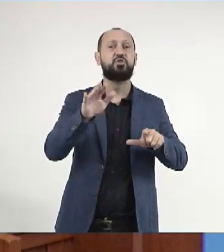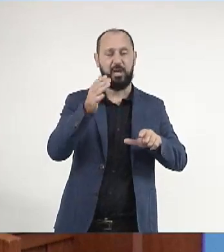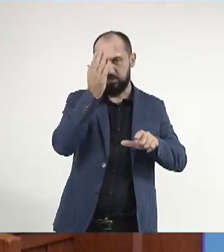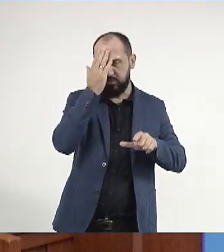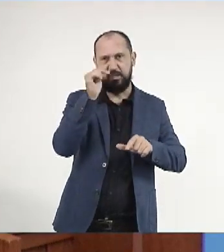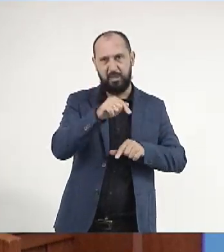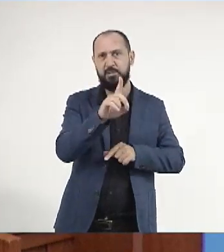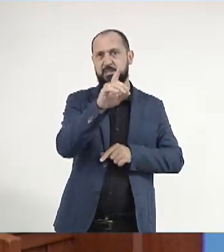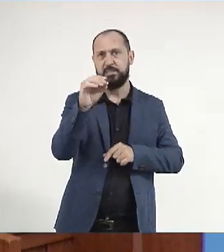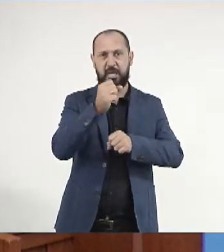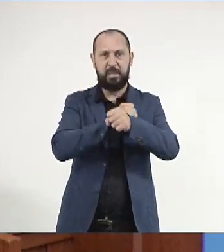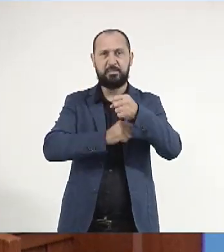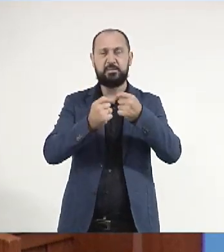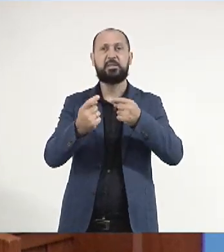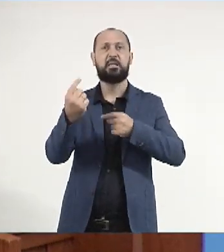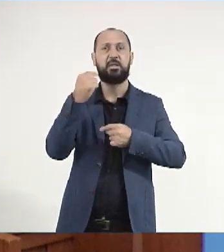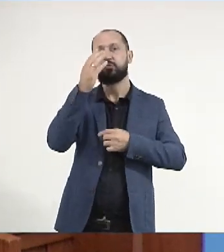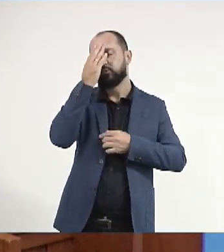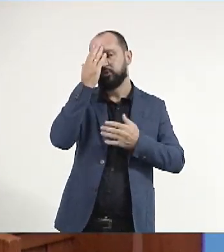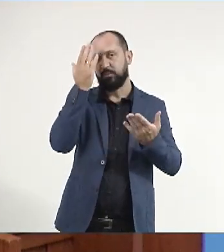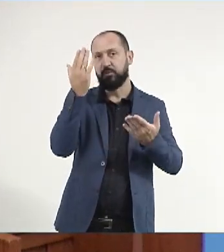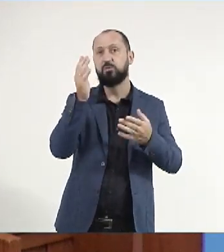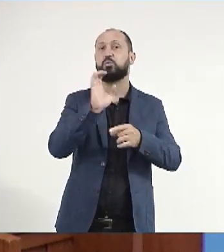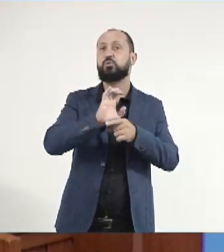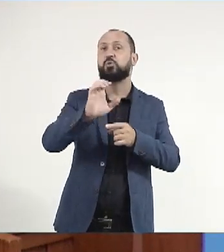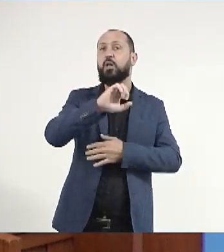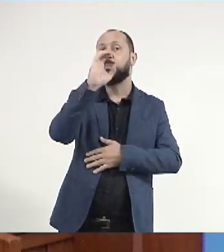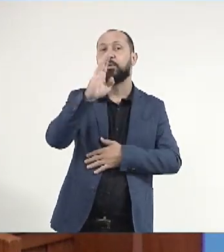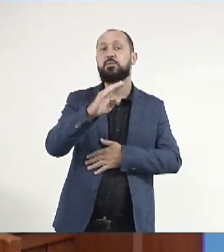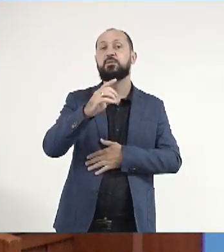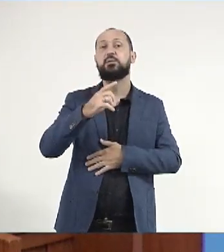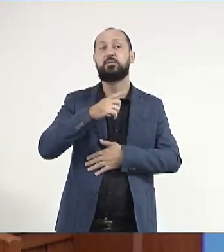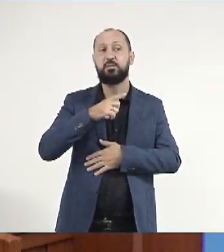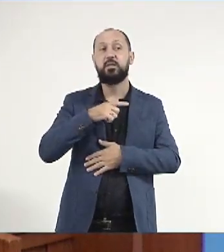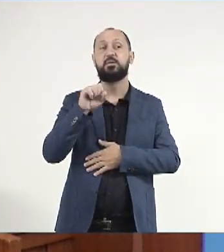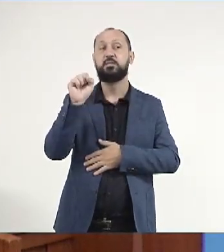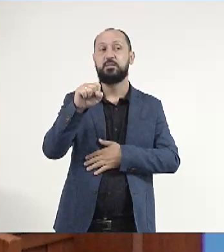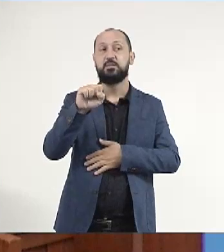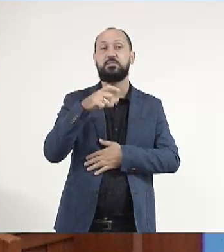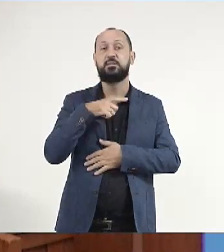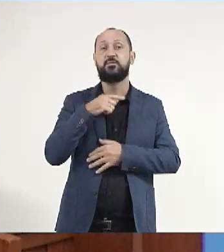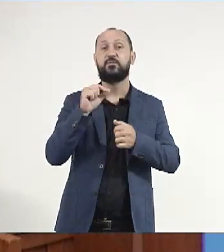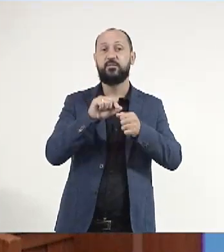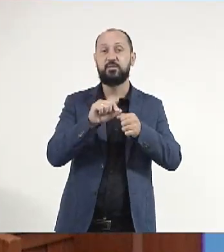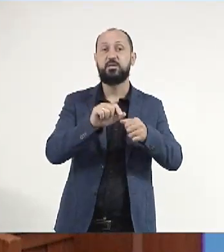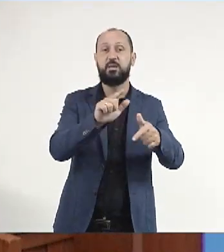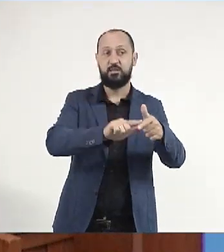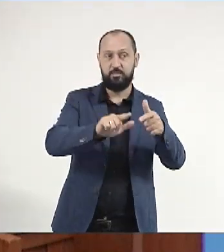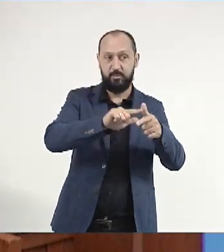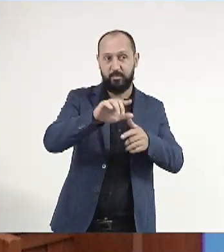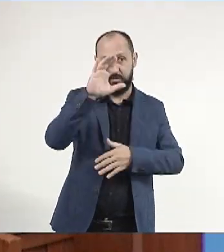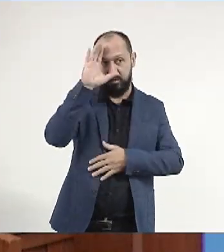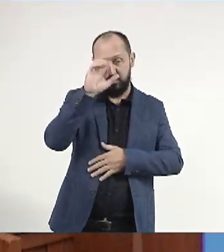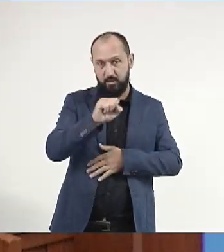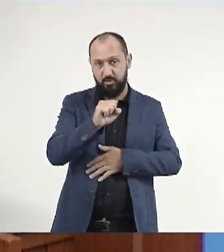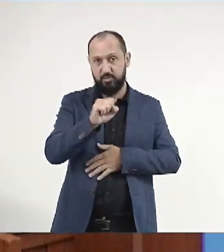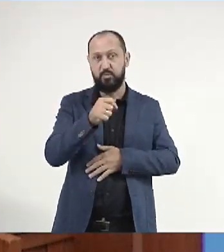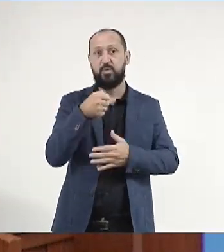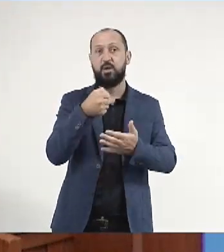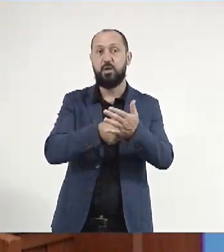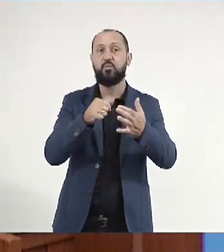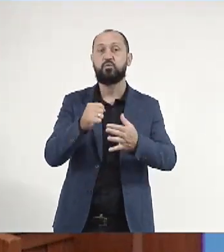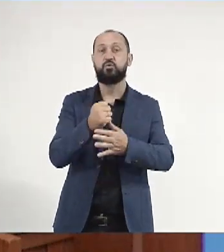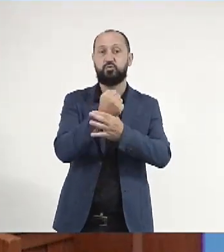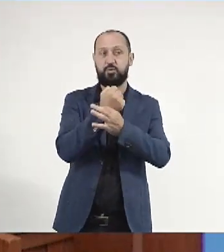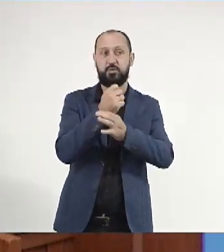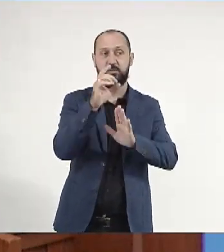100 anos e, desta forma, o Estado brasileiro tem que, sim, aí resolver também garantindo os